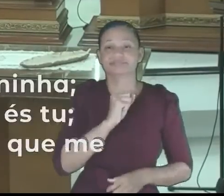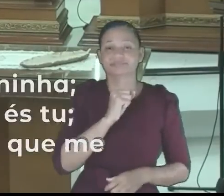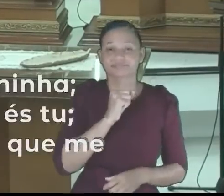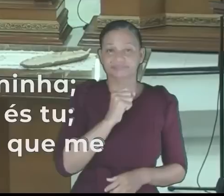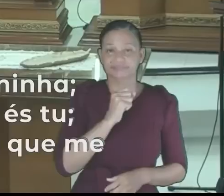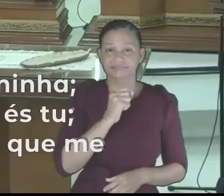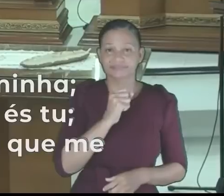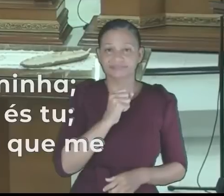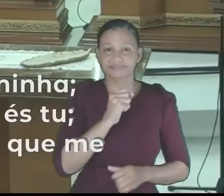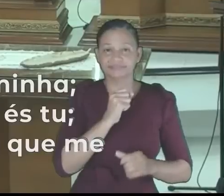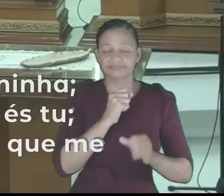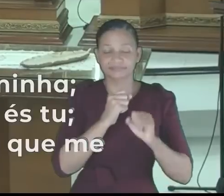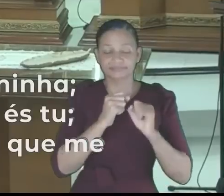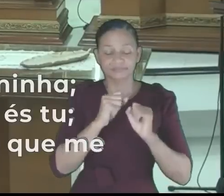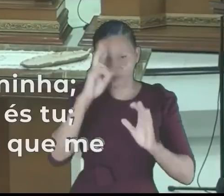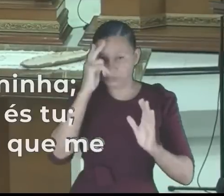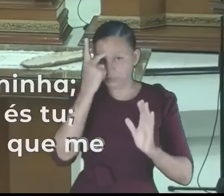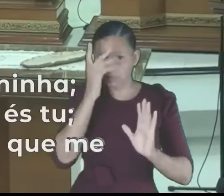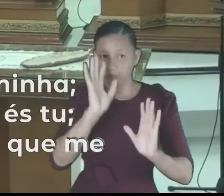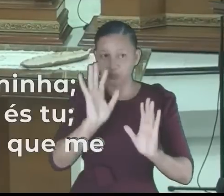Salmos, se não houver equívoco.